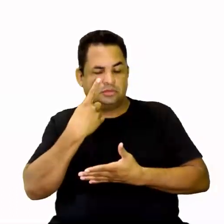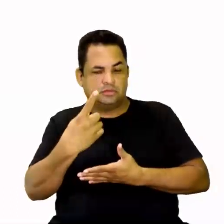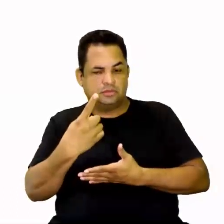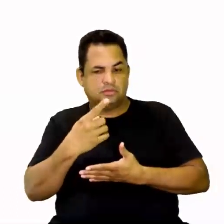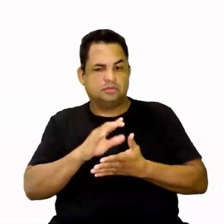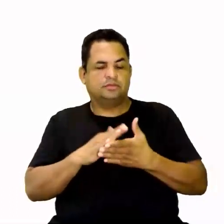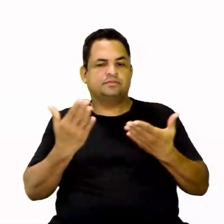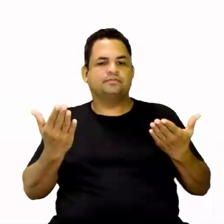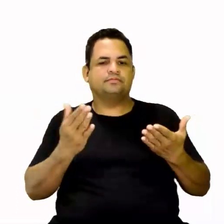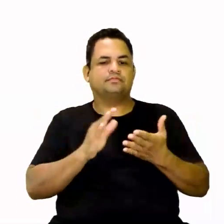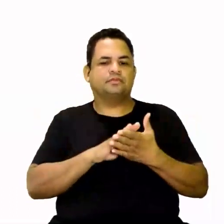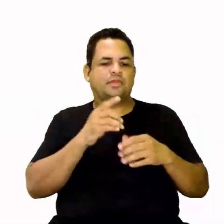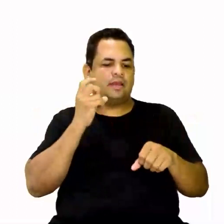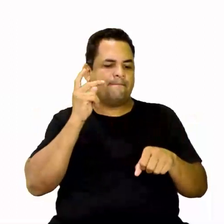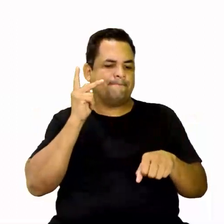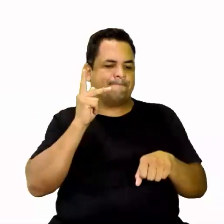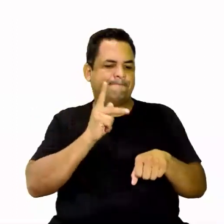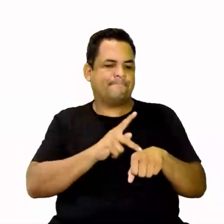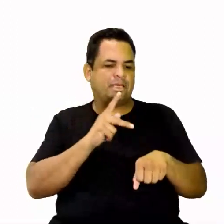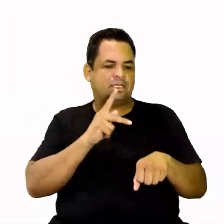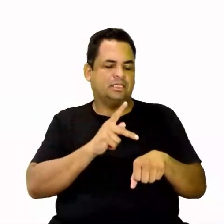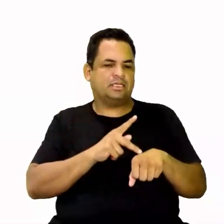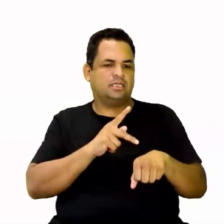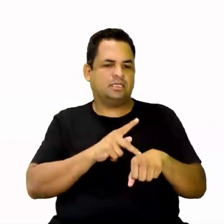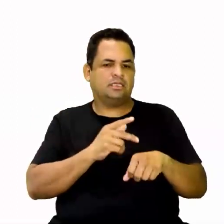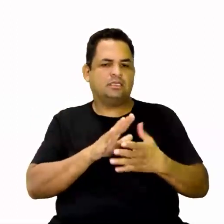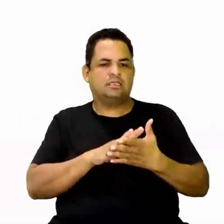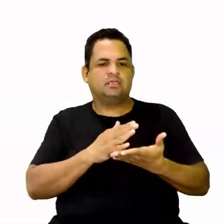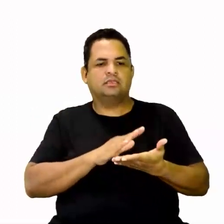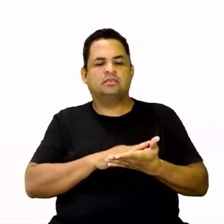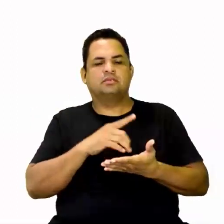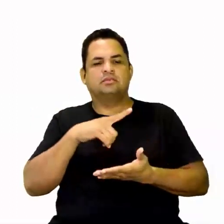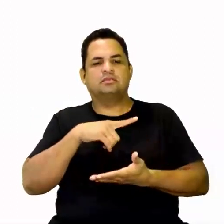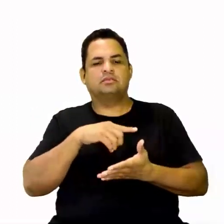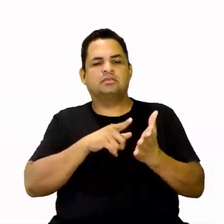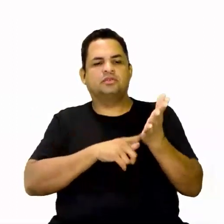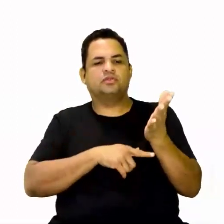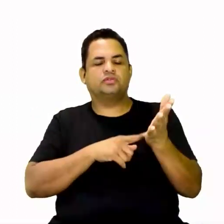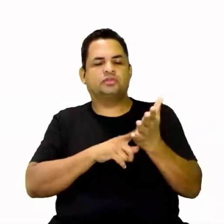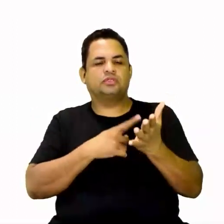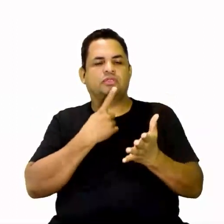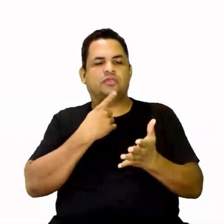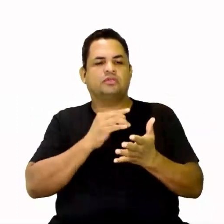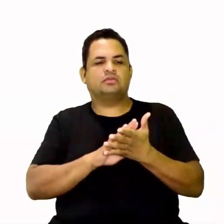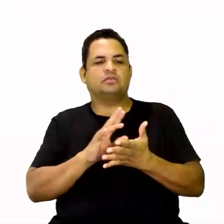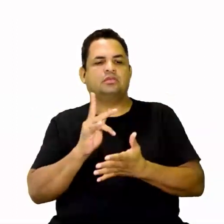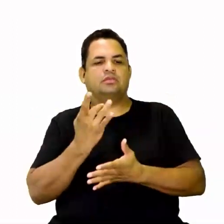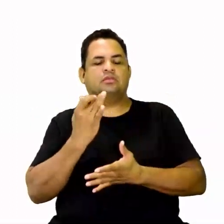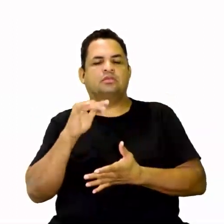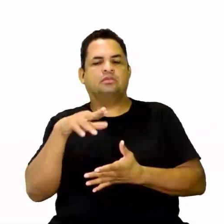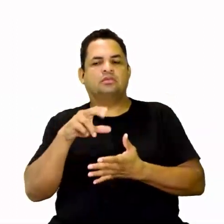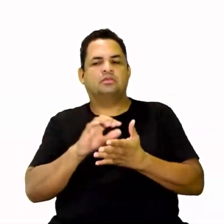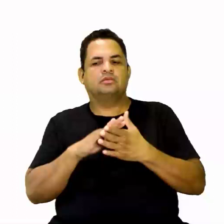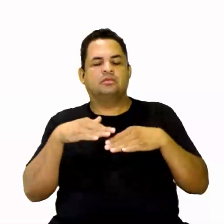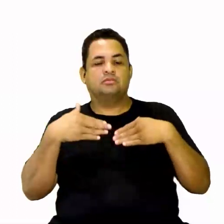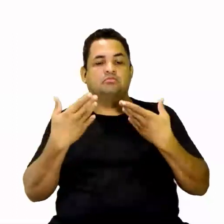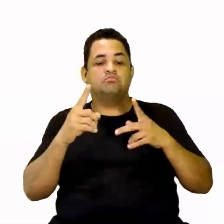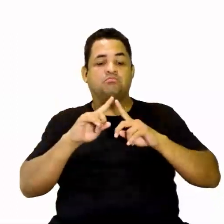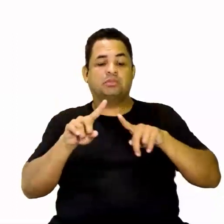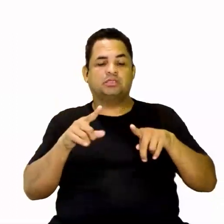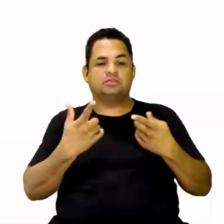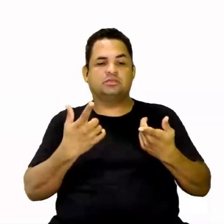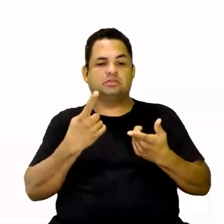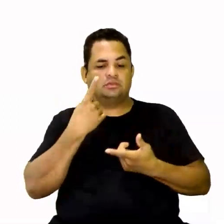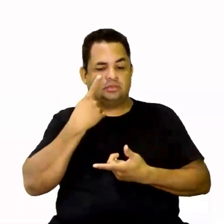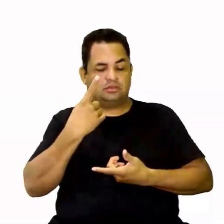Aquela pedra que apresenta várias cores. E 4, o sangue heterogêneo. Mas o sangue heterogêneo, você viu